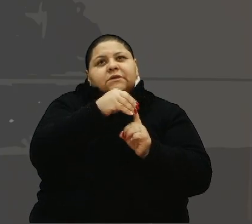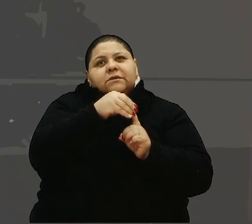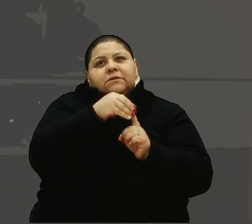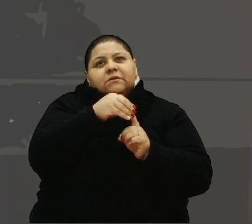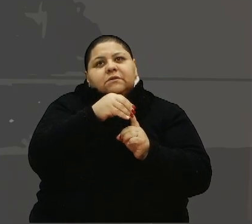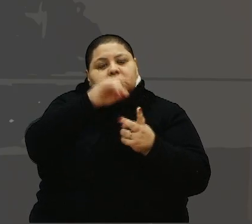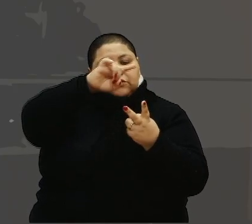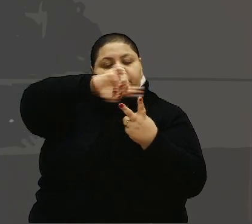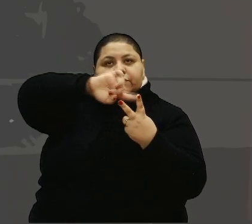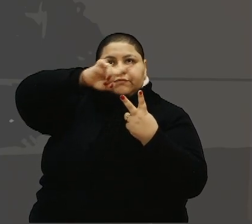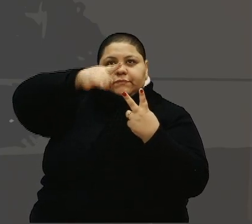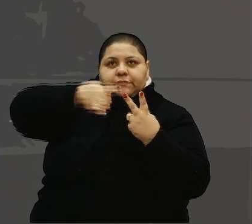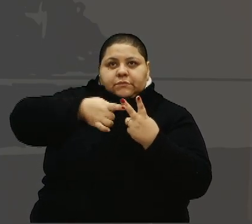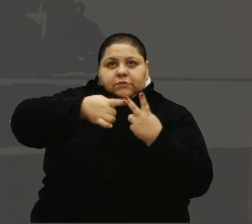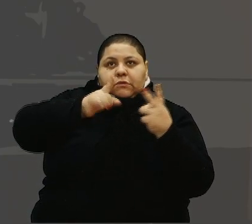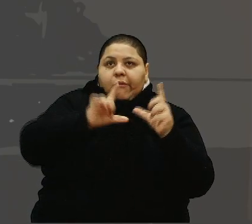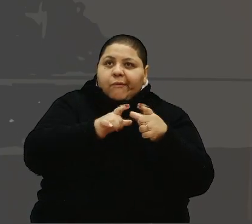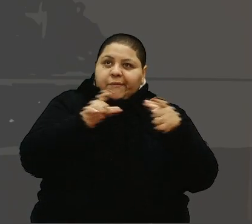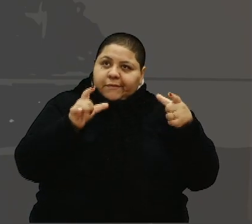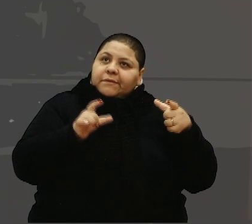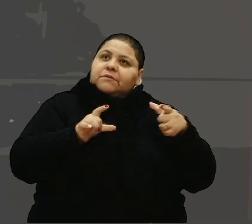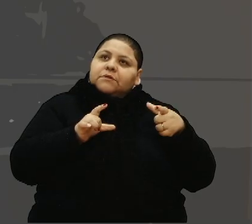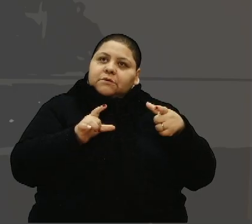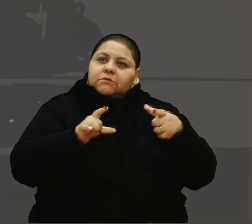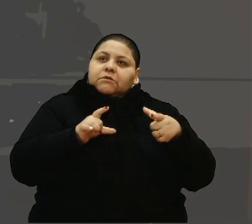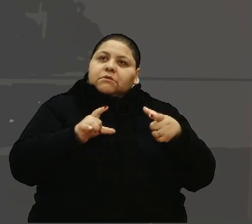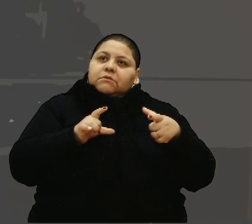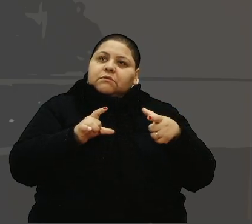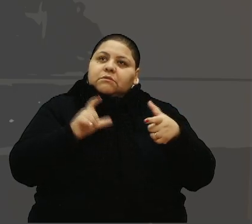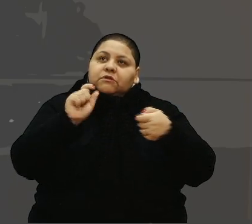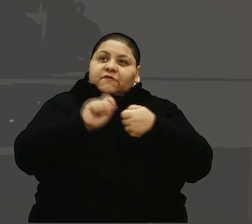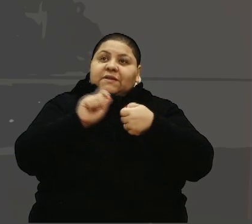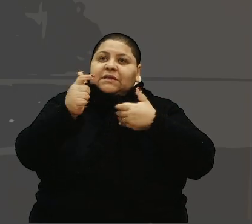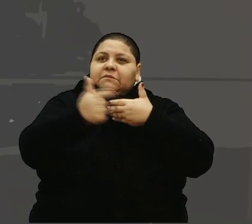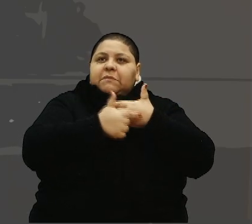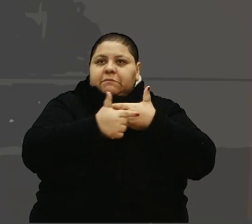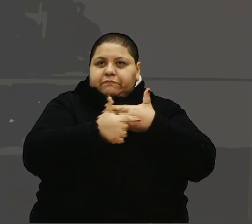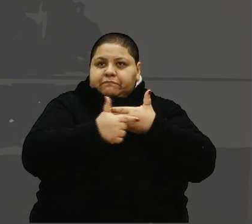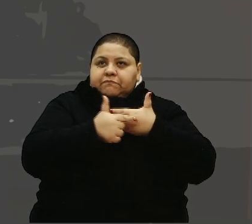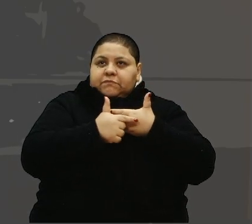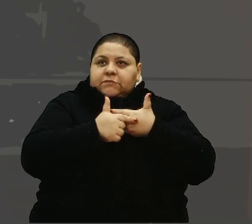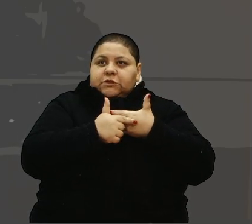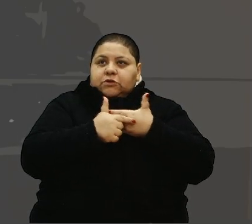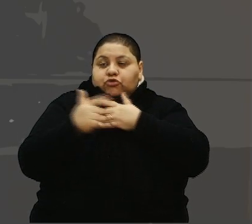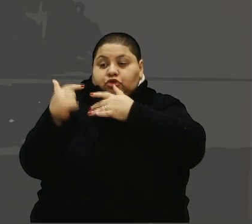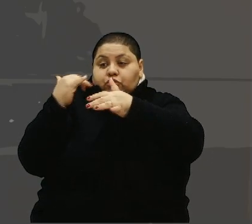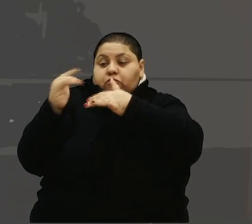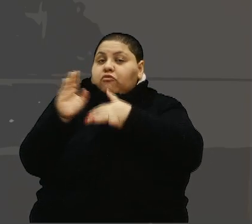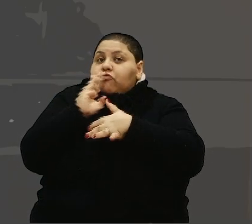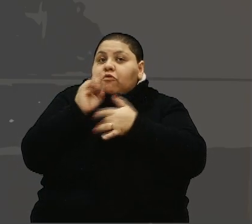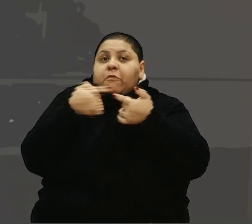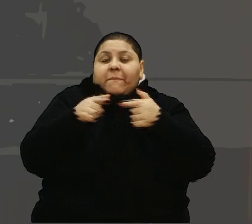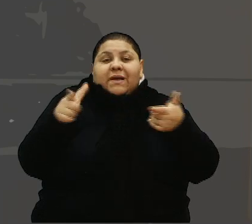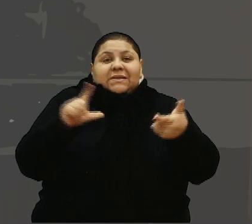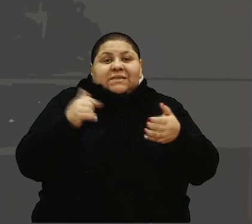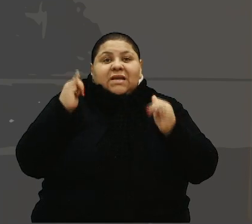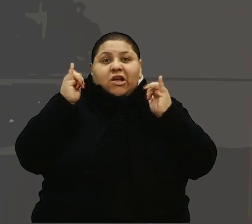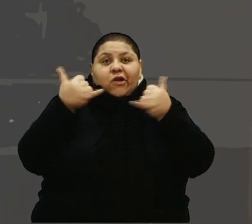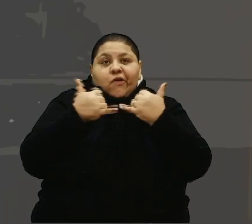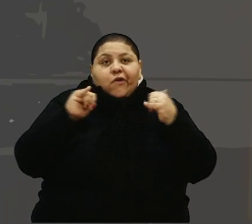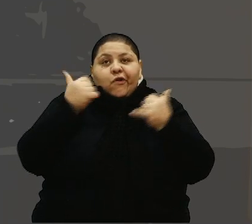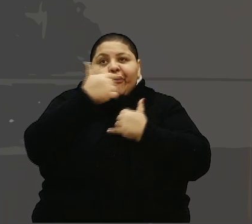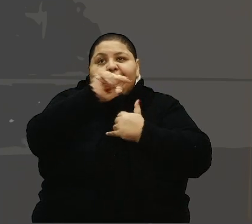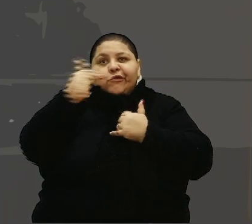duas pequenas ampliações, né? Eles fazem esse papel. Mas também já tem ônibus elétrico, inclusive nas